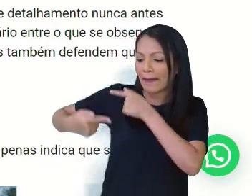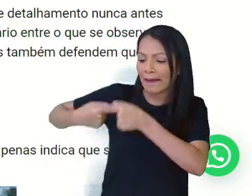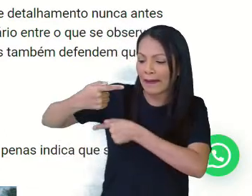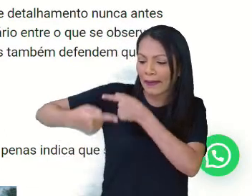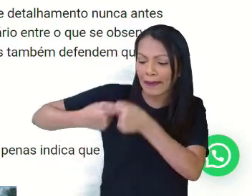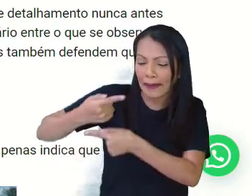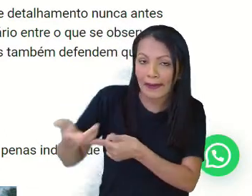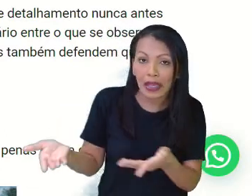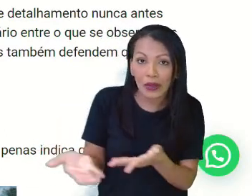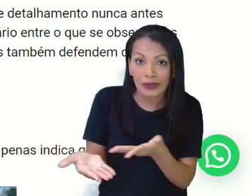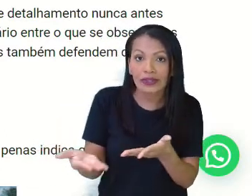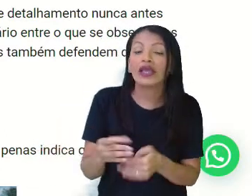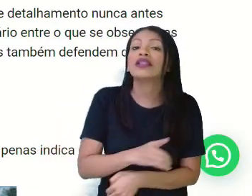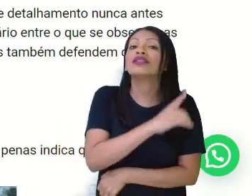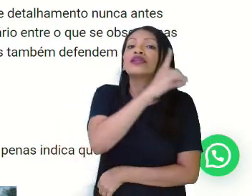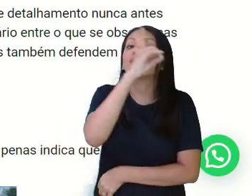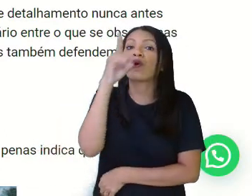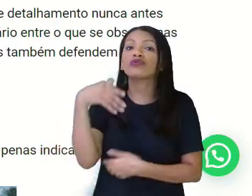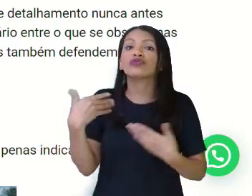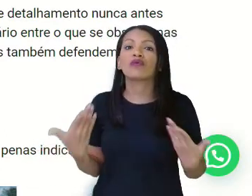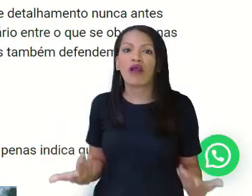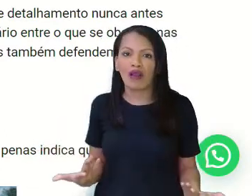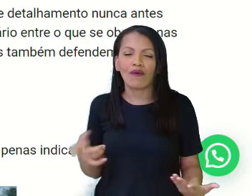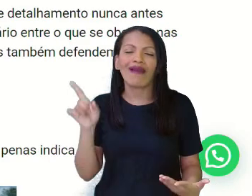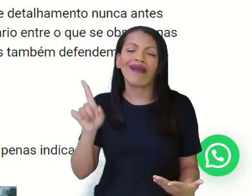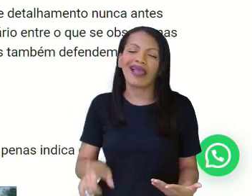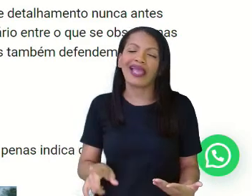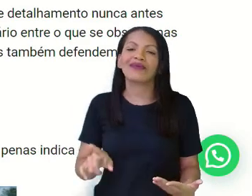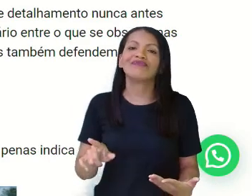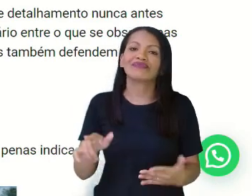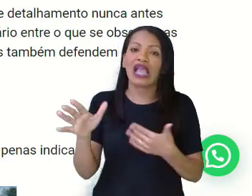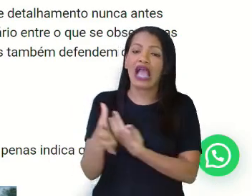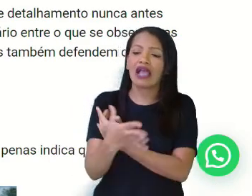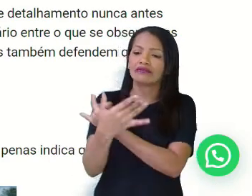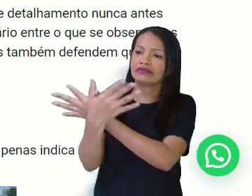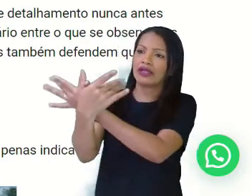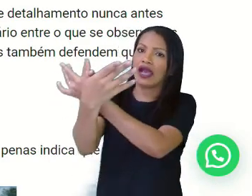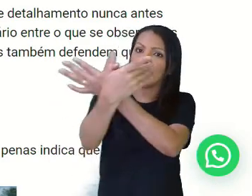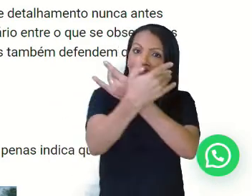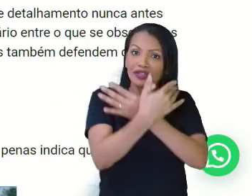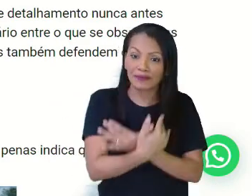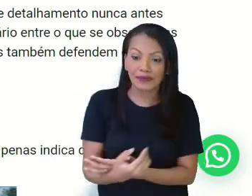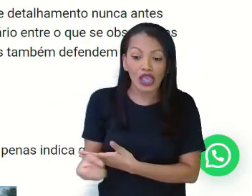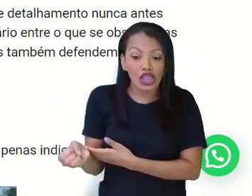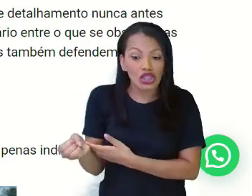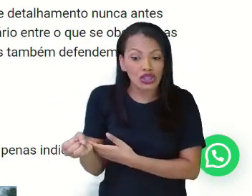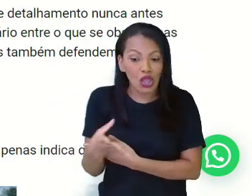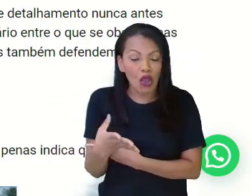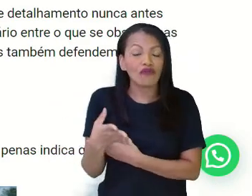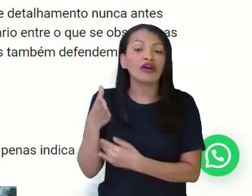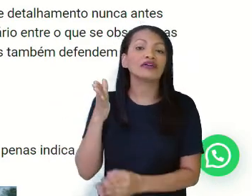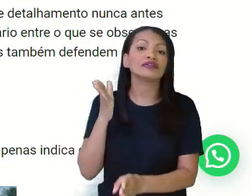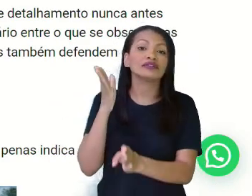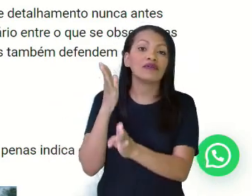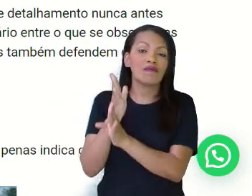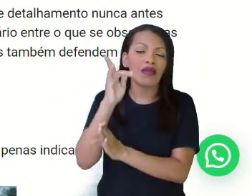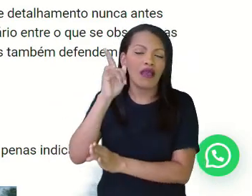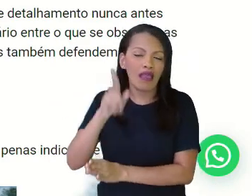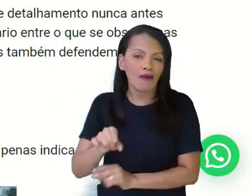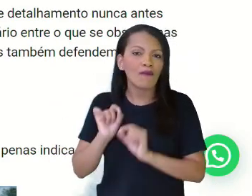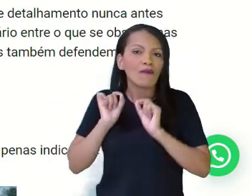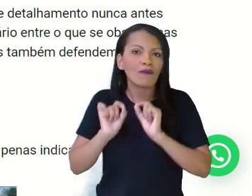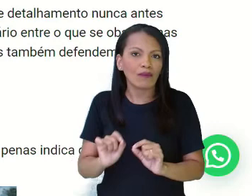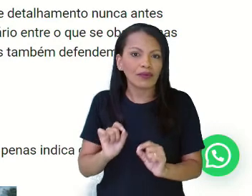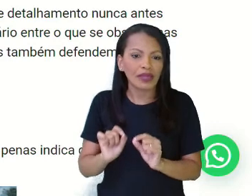dias atuais. Quem são elas? As aves. Esses novos achados são apenas mais uma das evidências